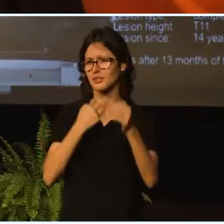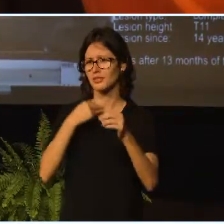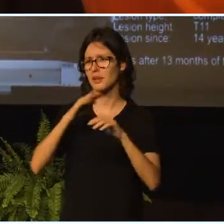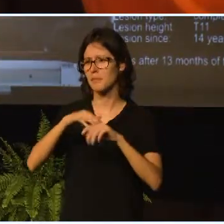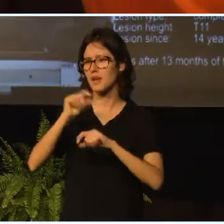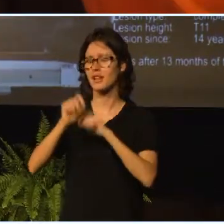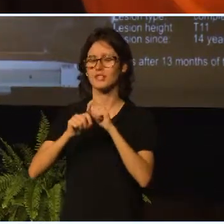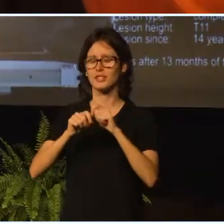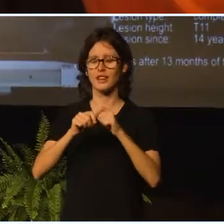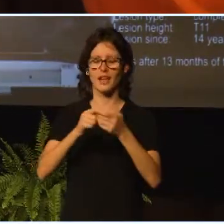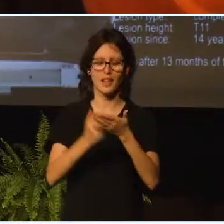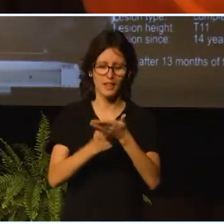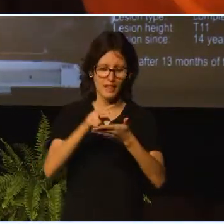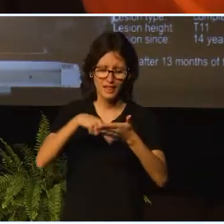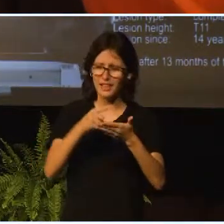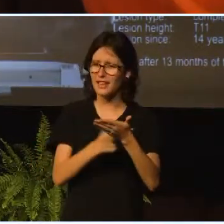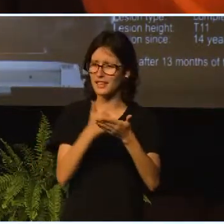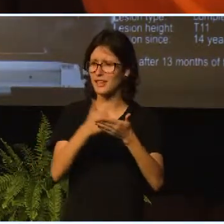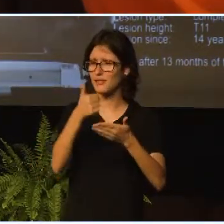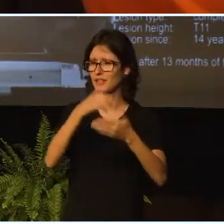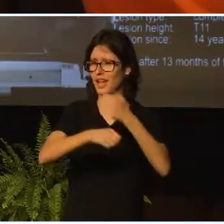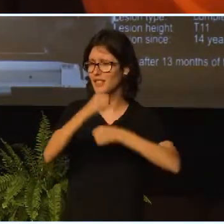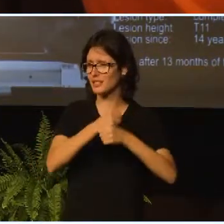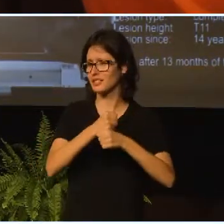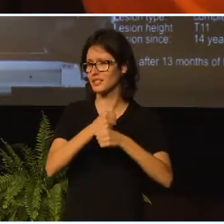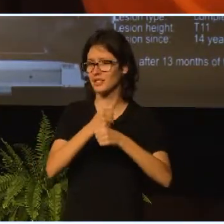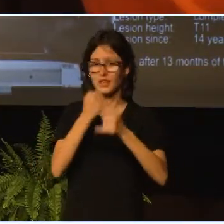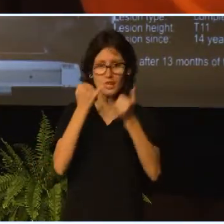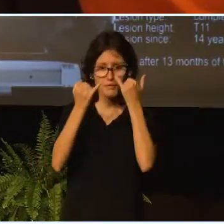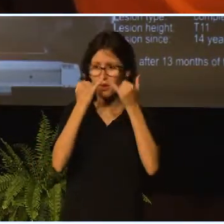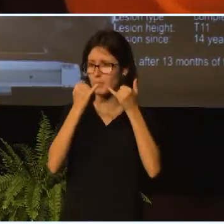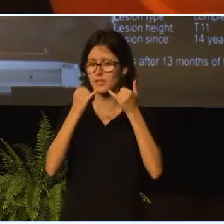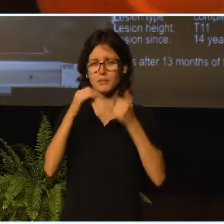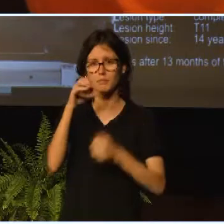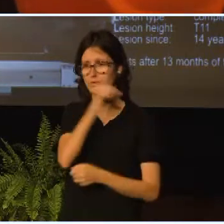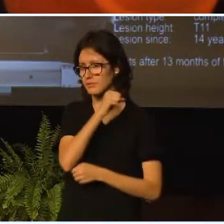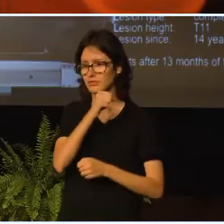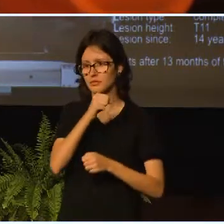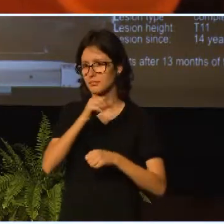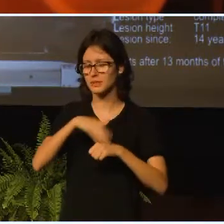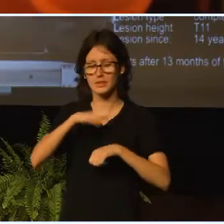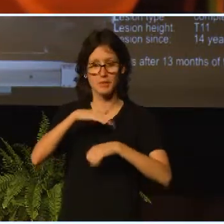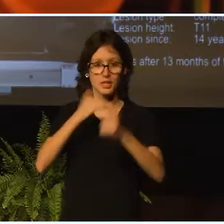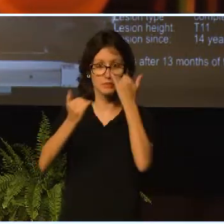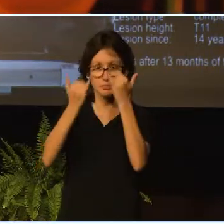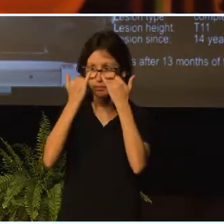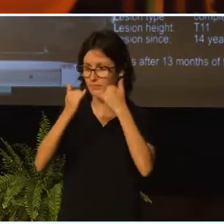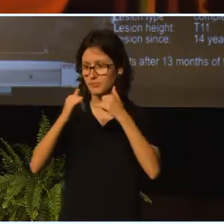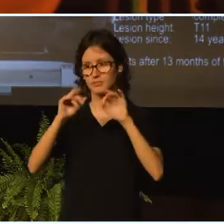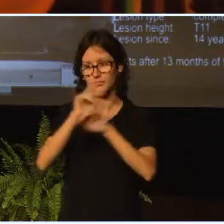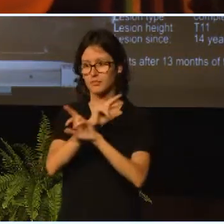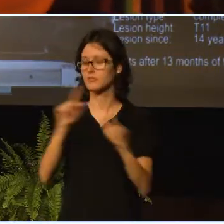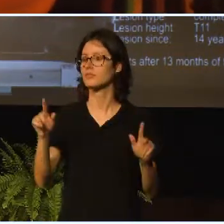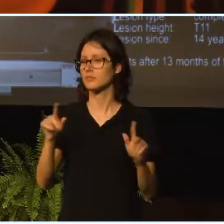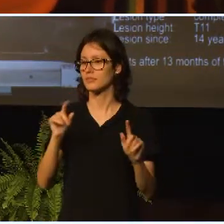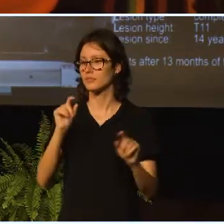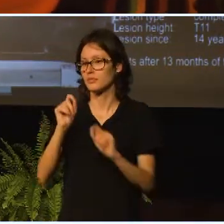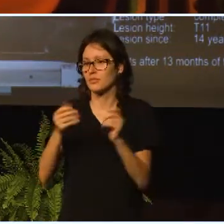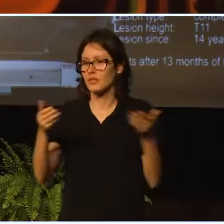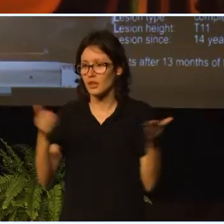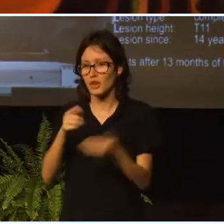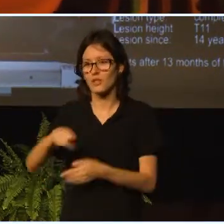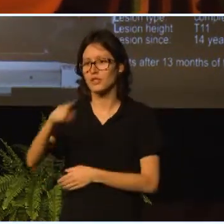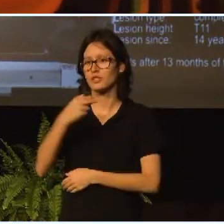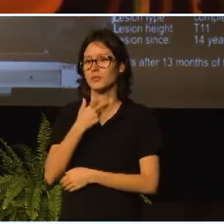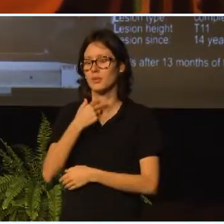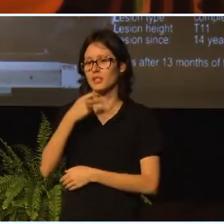se basear em livros de 10 anos atrás, 20 anos atrás. A formação ela precisa ser muito mais dinâmica. Porque agora,